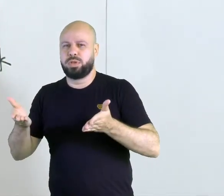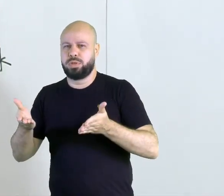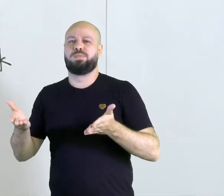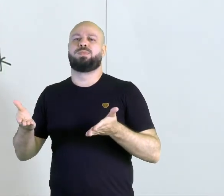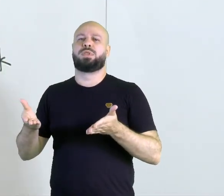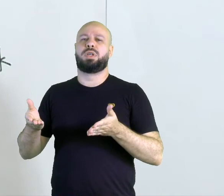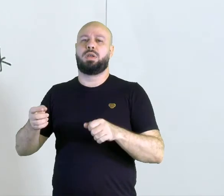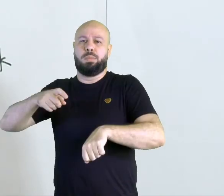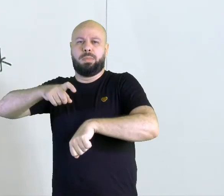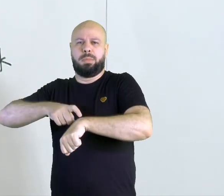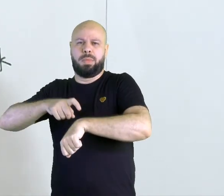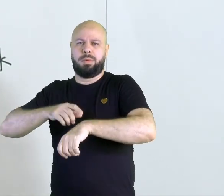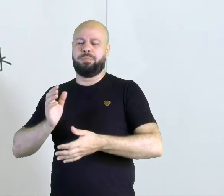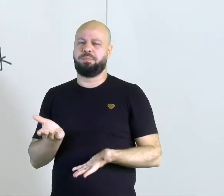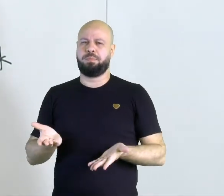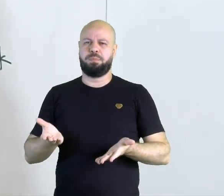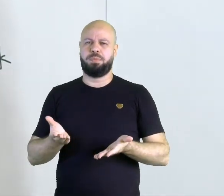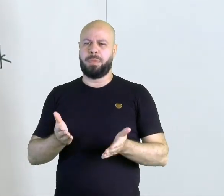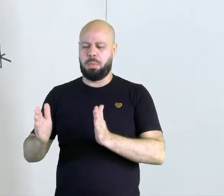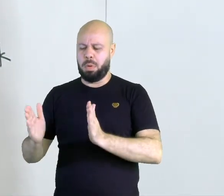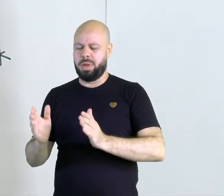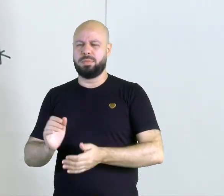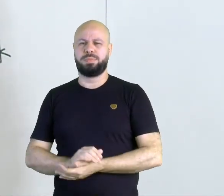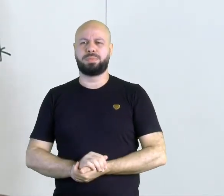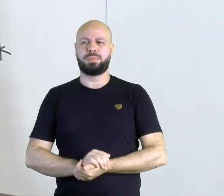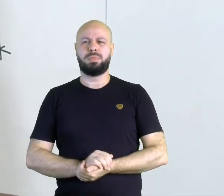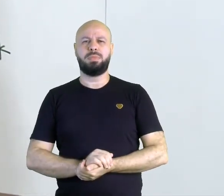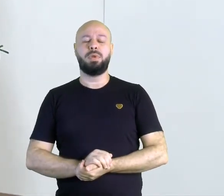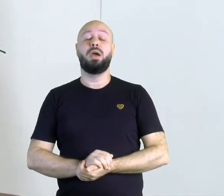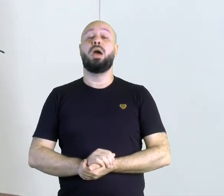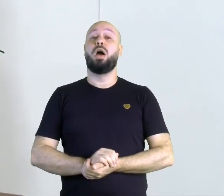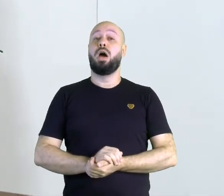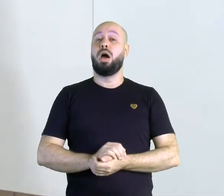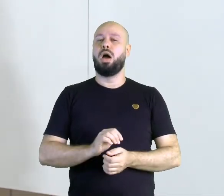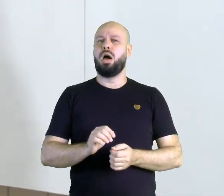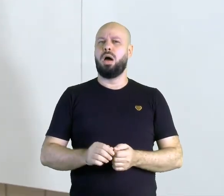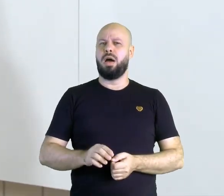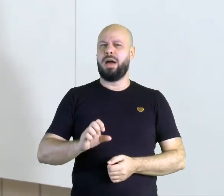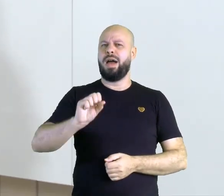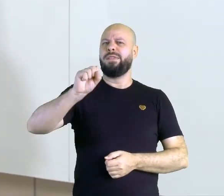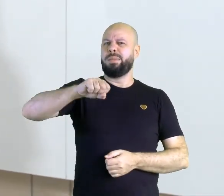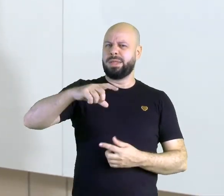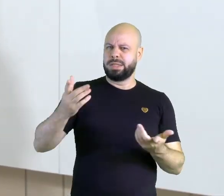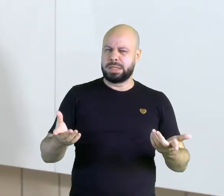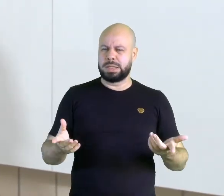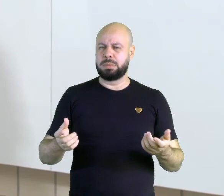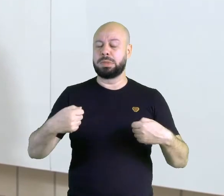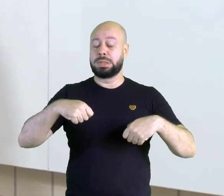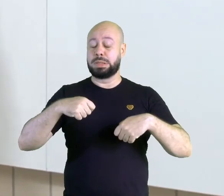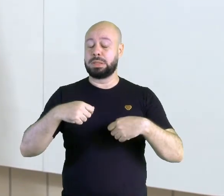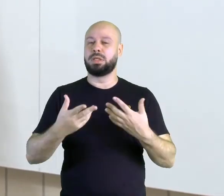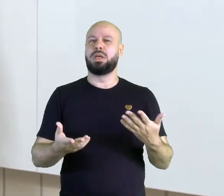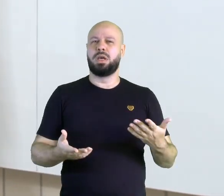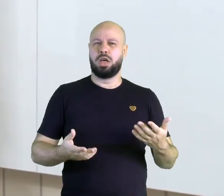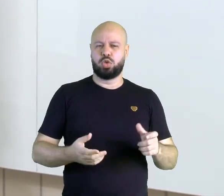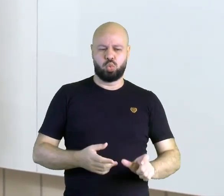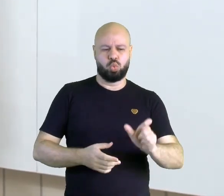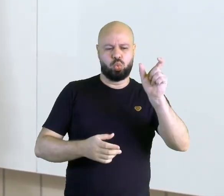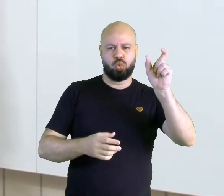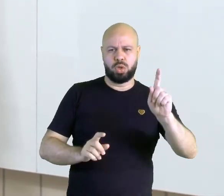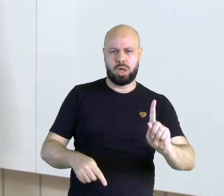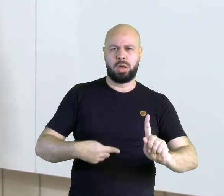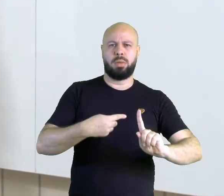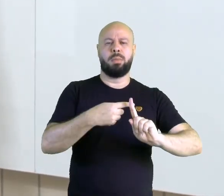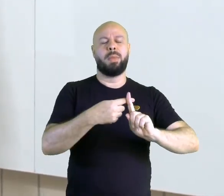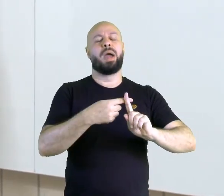principal acrescentado de ing. Já na negativa, sujeito mais verbo to be mais o not,